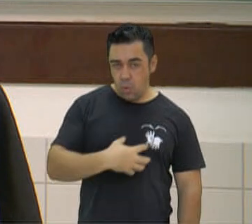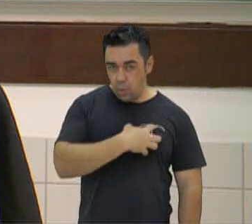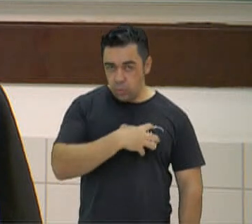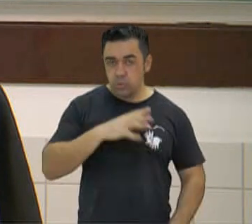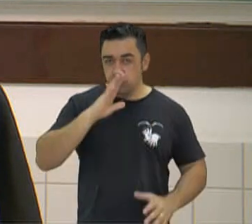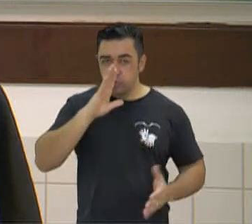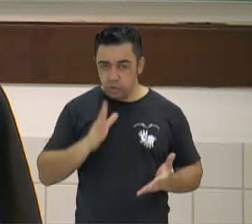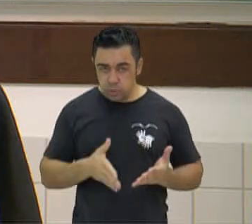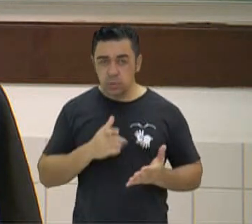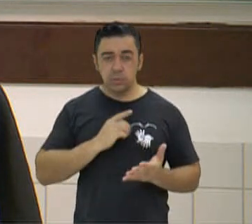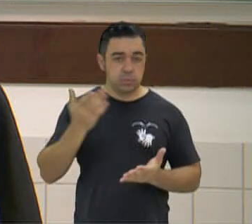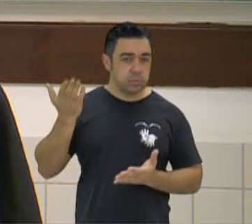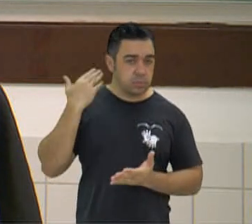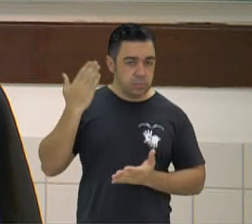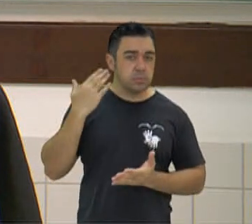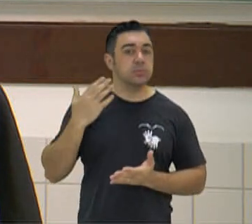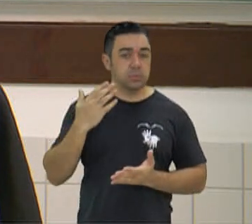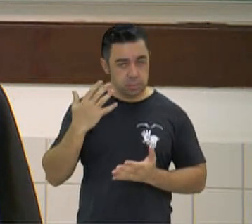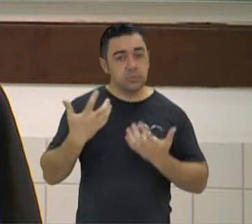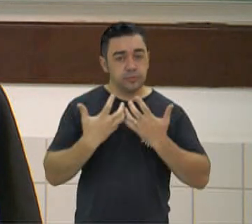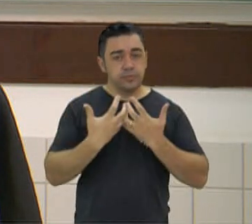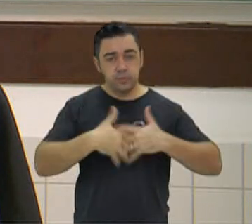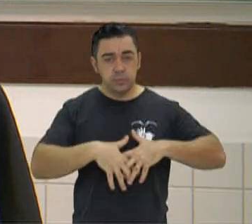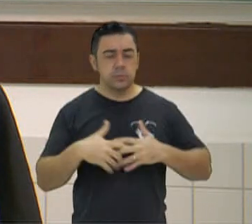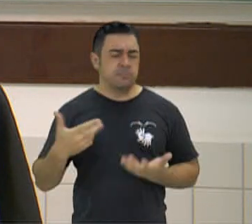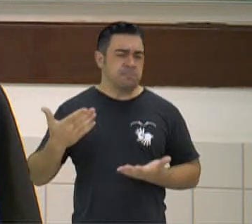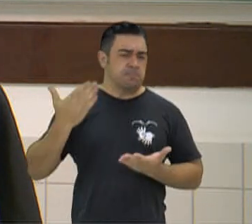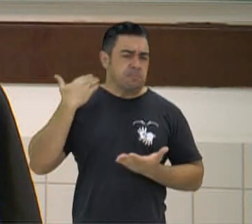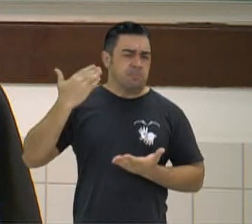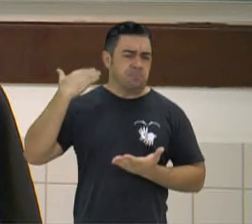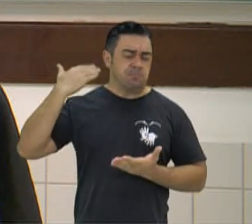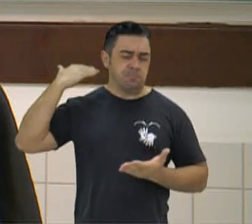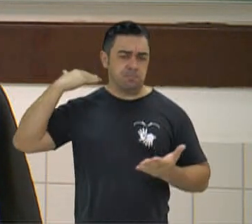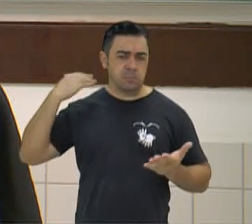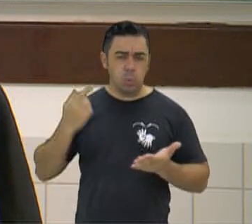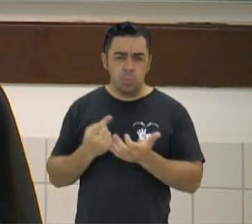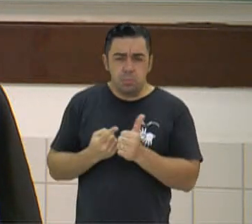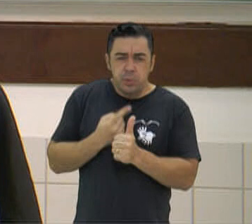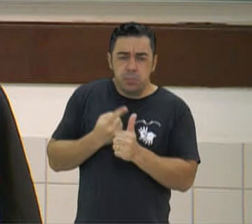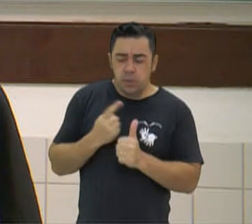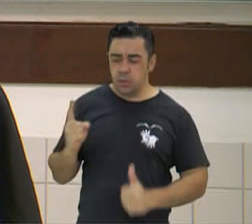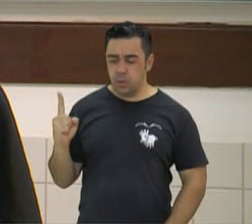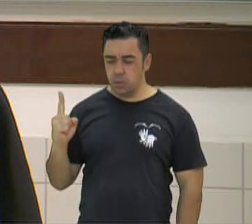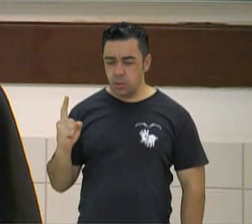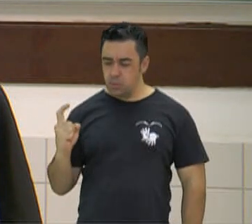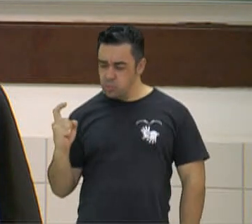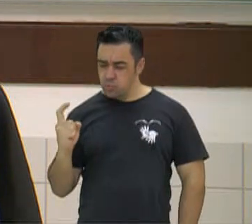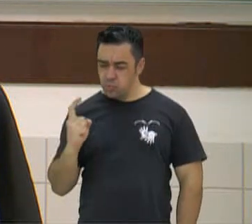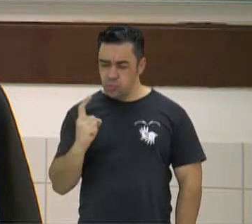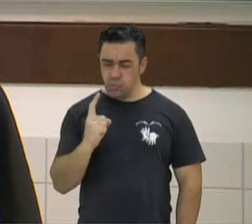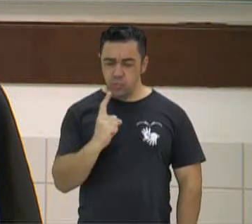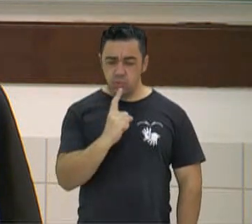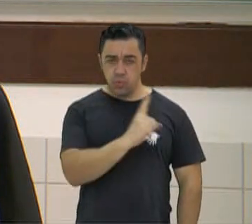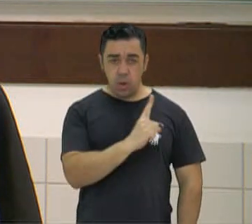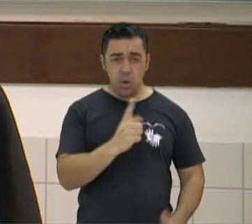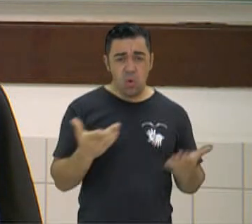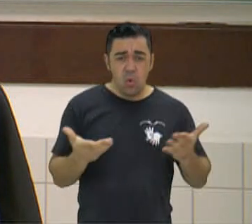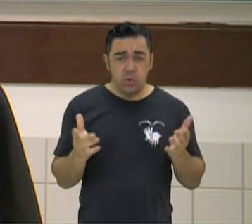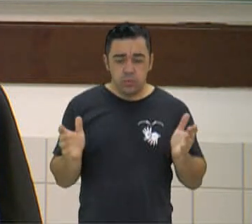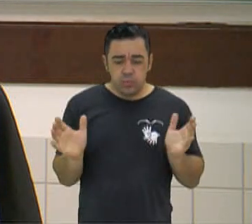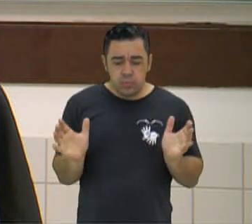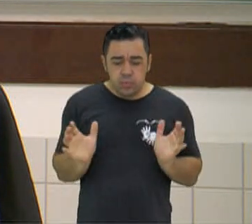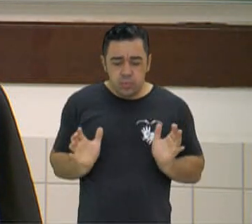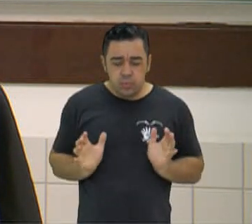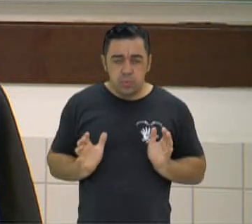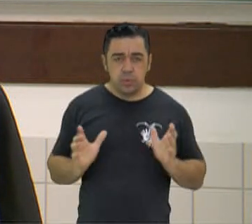já tiveram função naqueles organismos lá atrás, nos ancestrais, mas que hoje não tem mais função. Então, estão ali atrofiados, né?